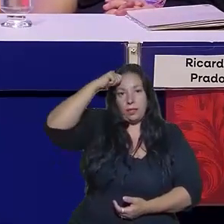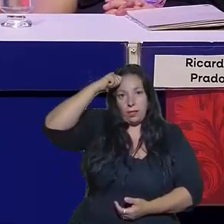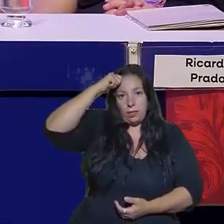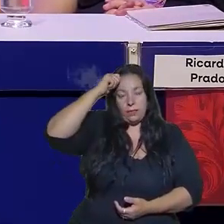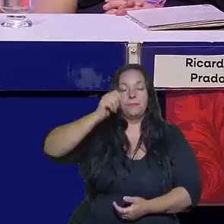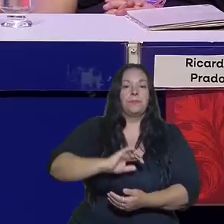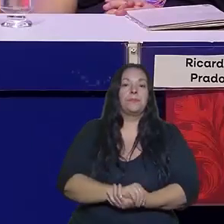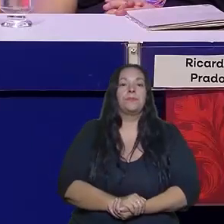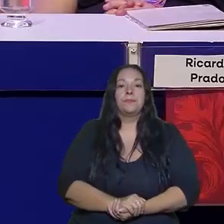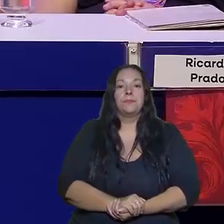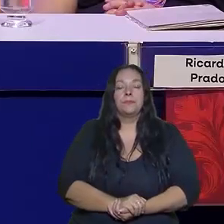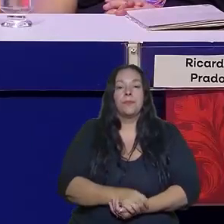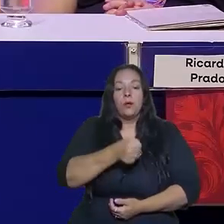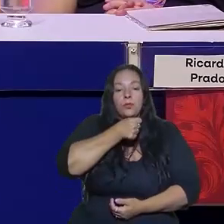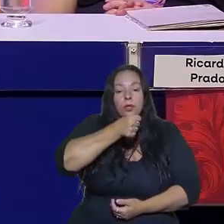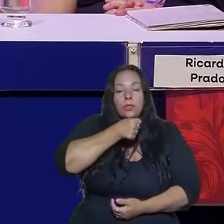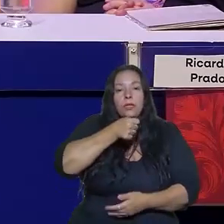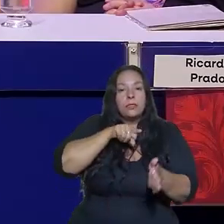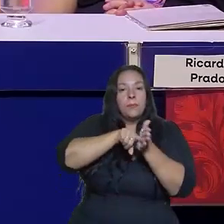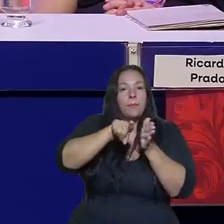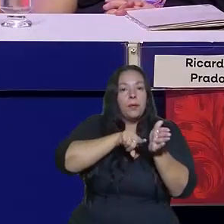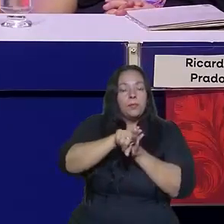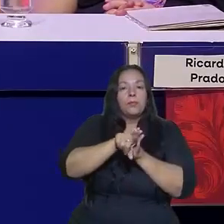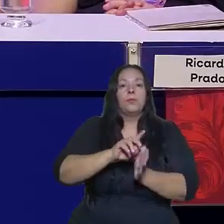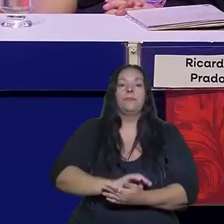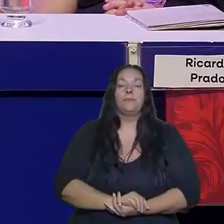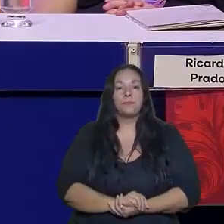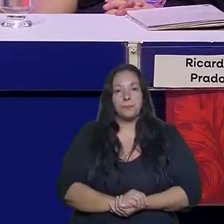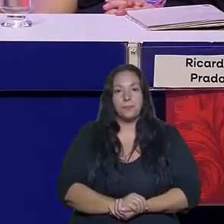E, uma vez, um jornalista me perguntou